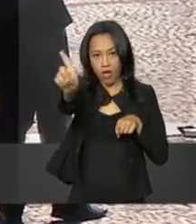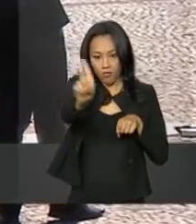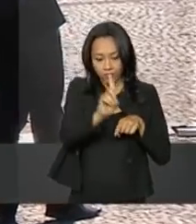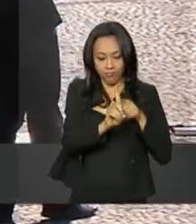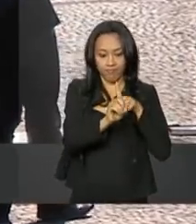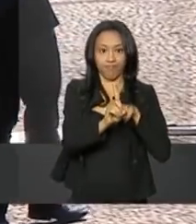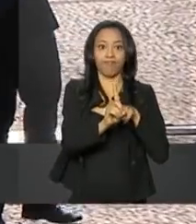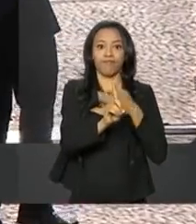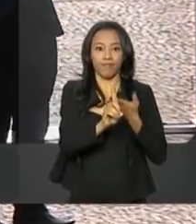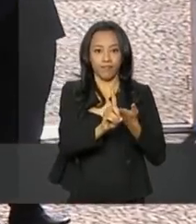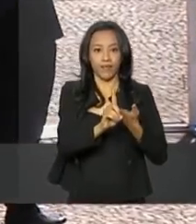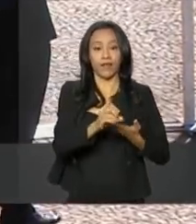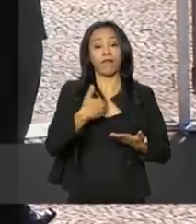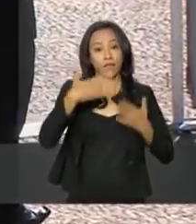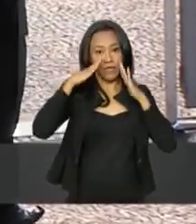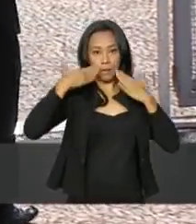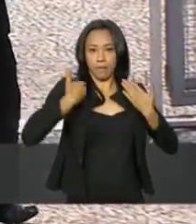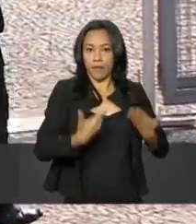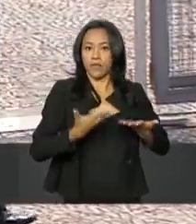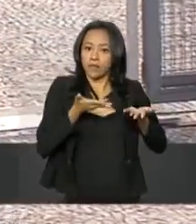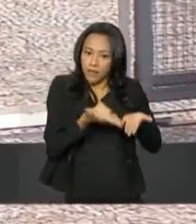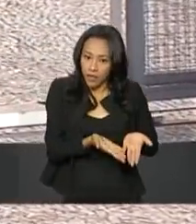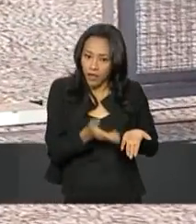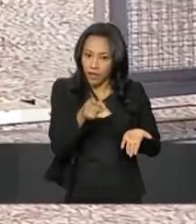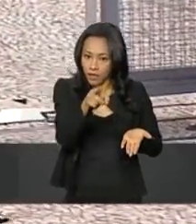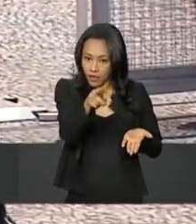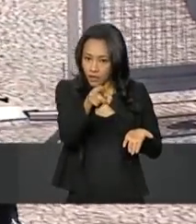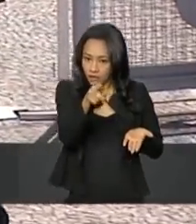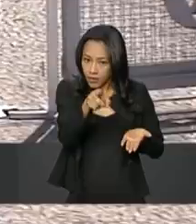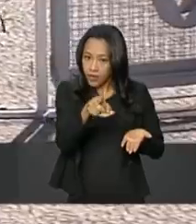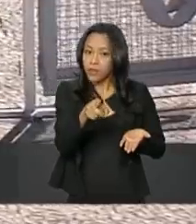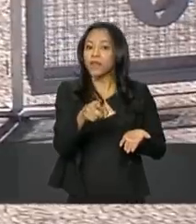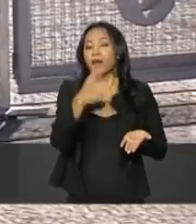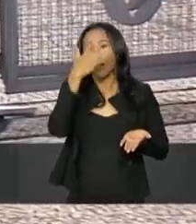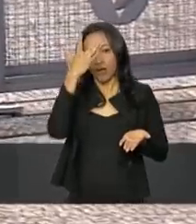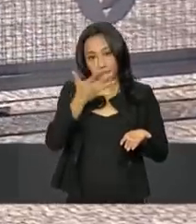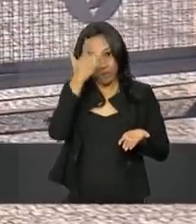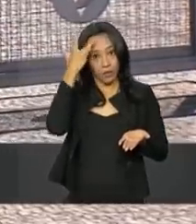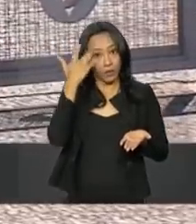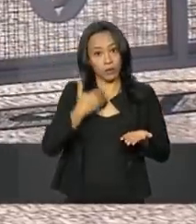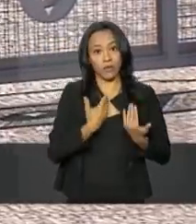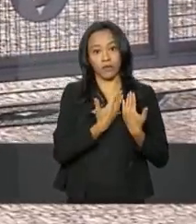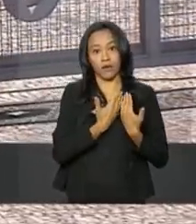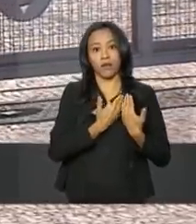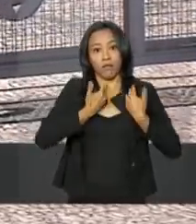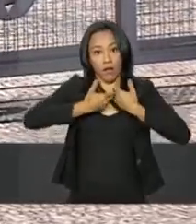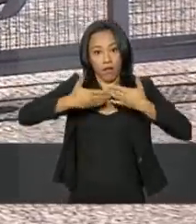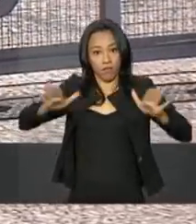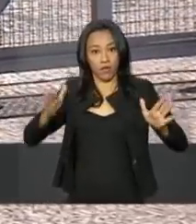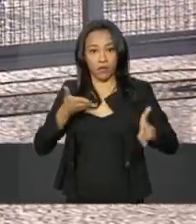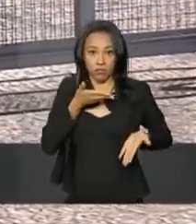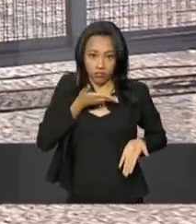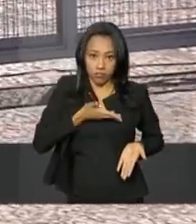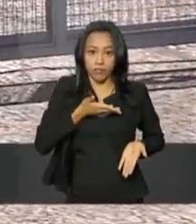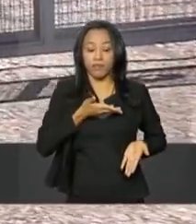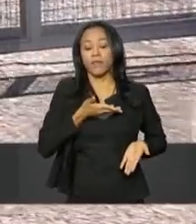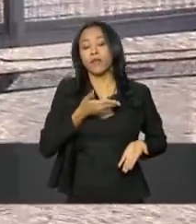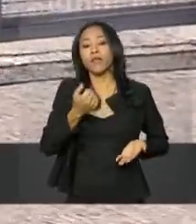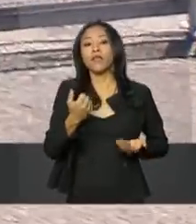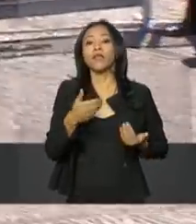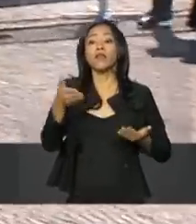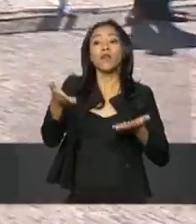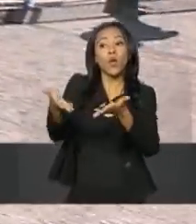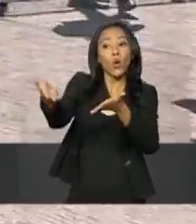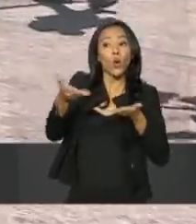de Honra. Ele vai se apresentar à autoridade que presidirá a cerimônia e vai convidar